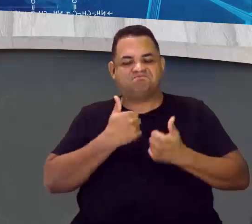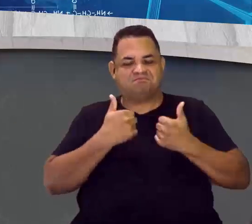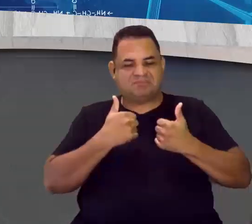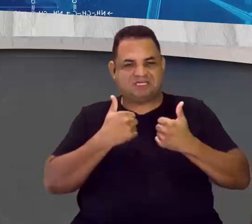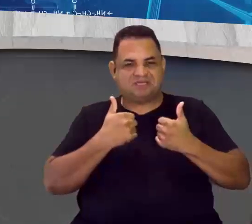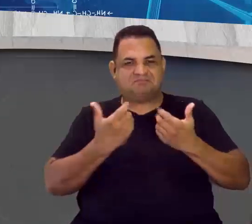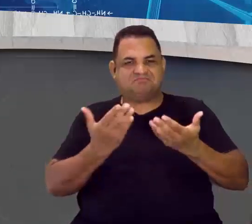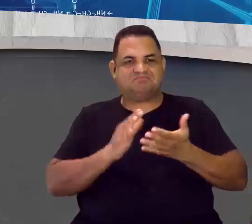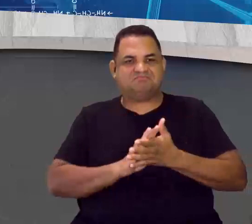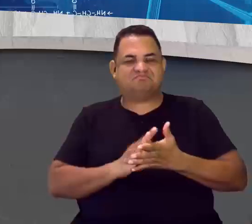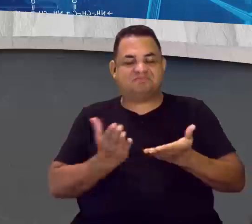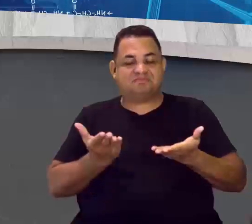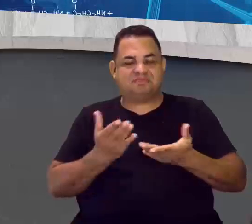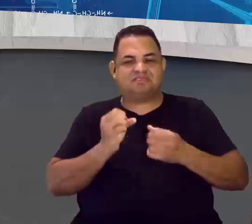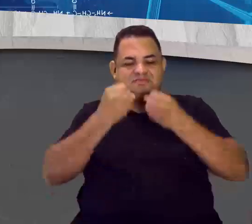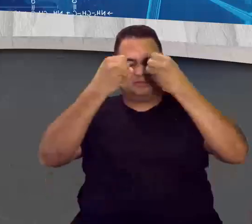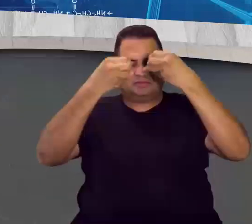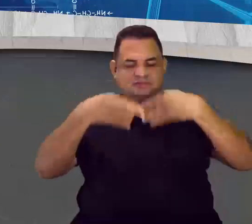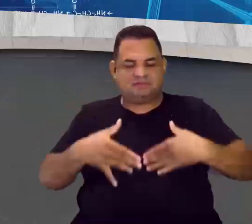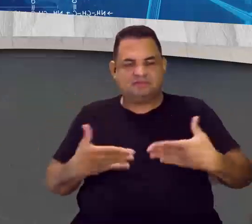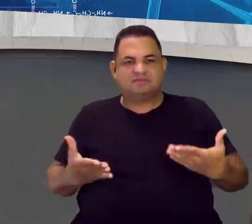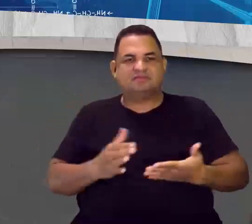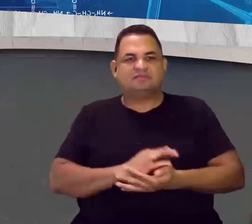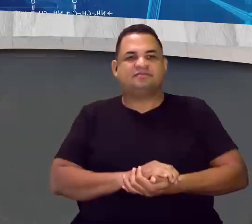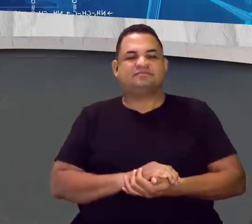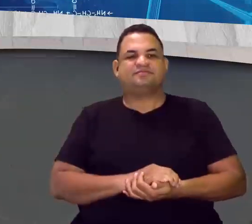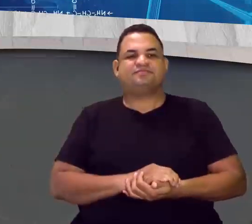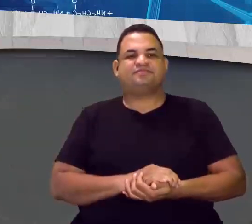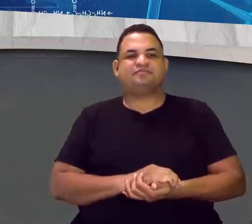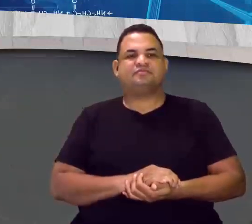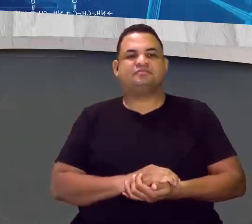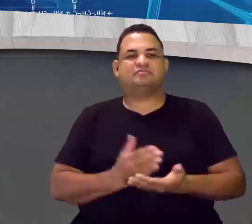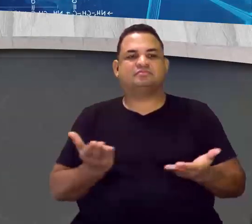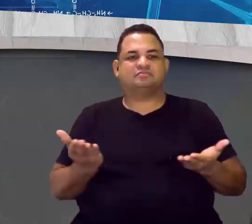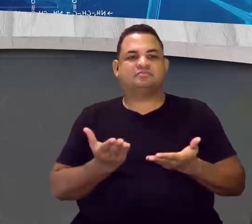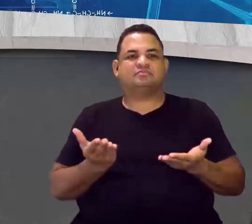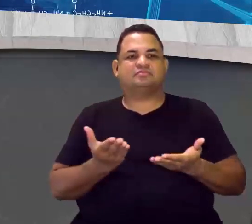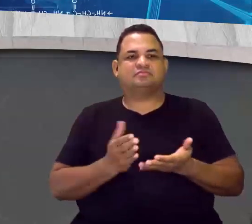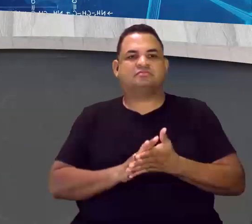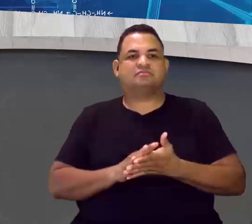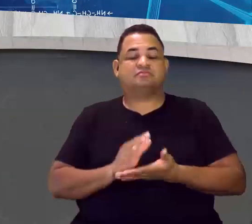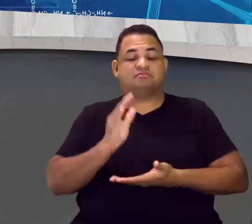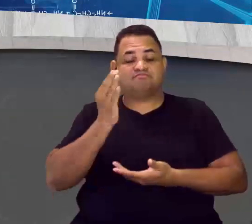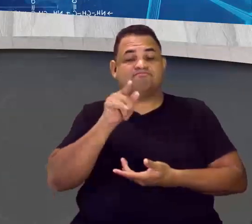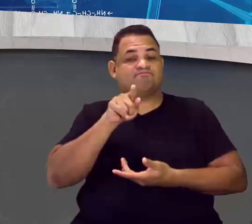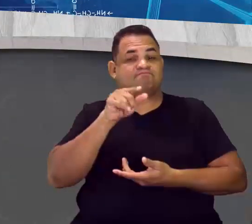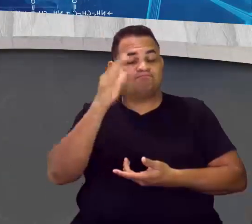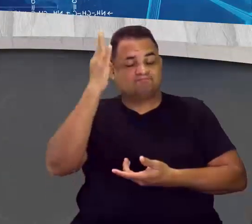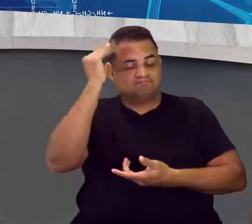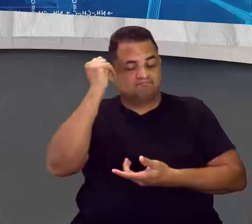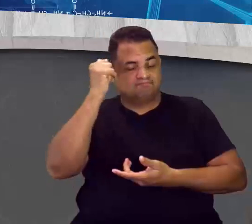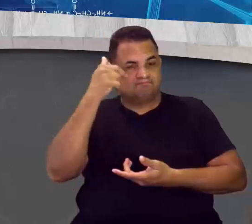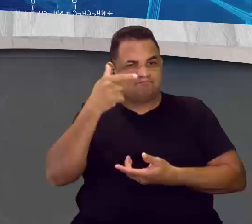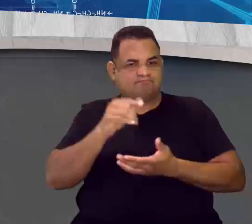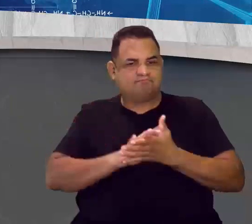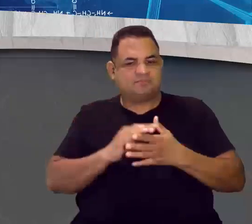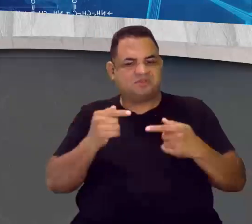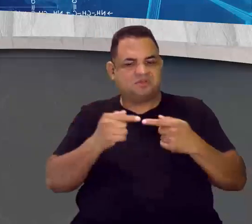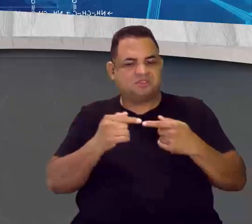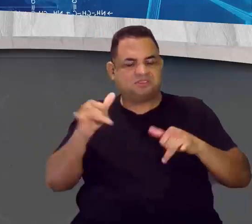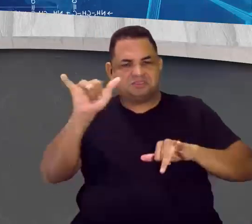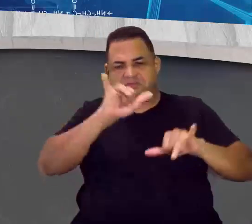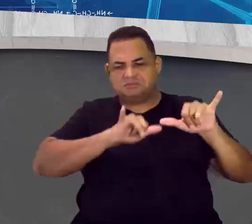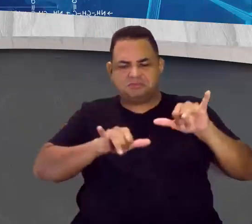vocês, né, professor Almeida? Exatamente, professora Sabrina. Então, olha só, hoje você vai saber, não é a ligação química